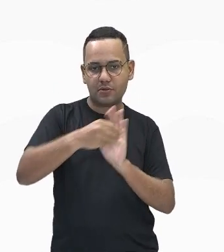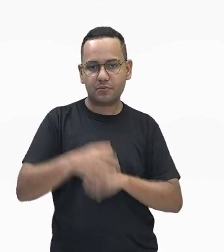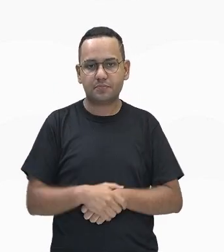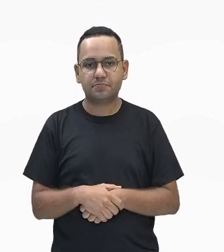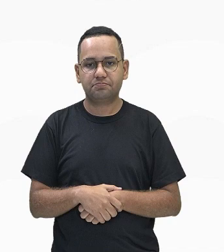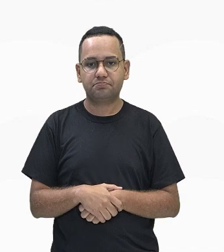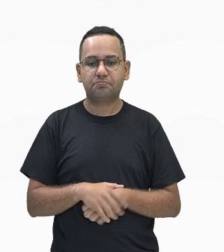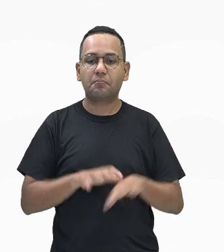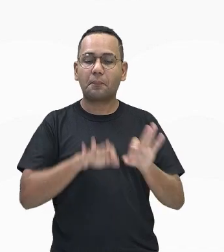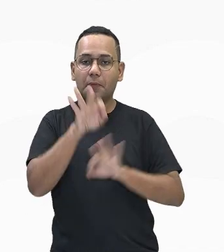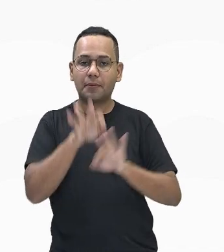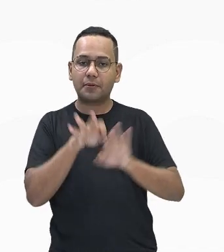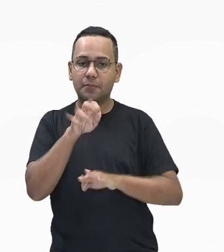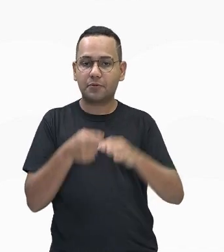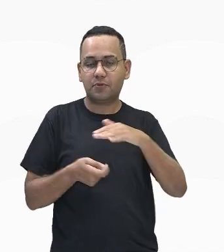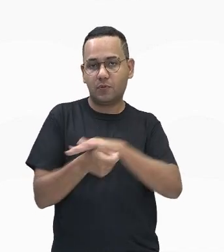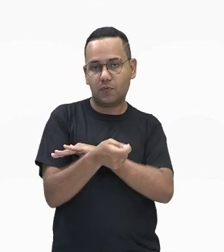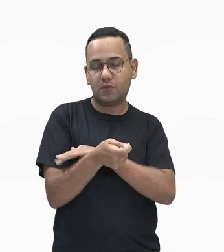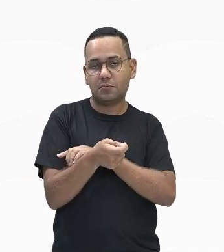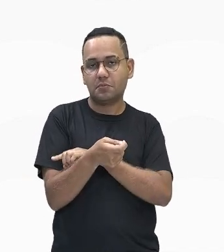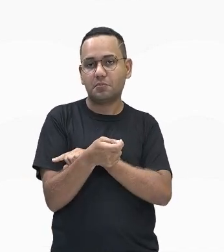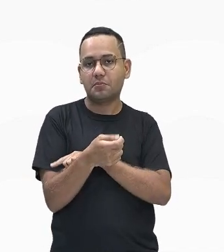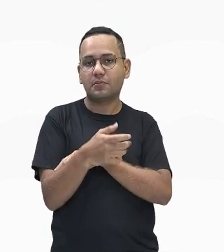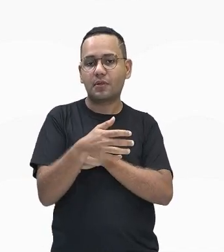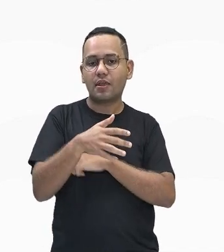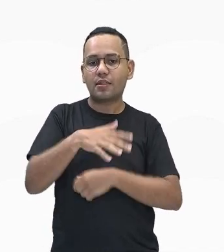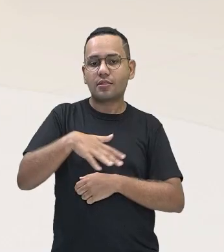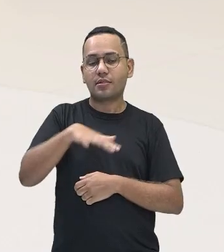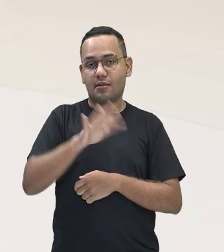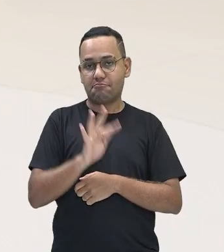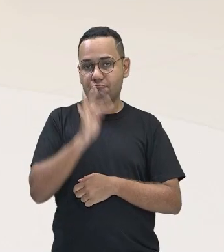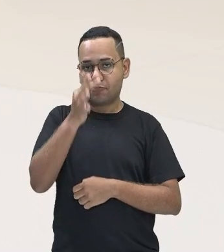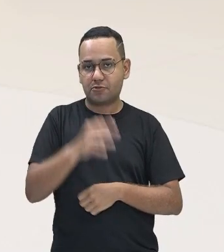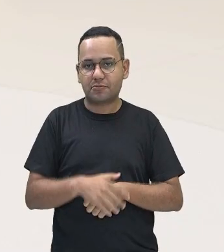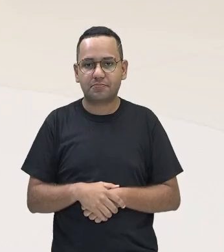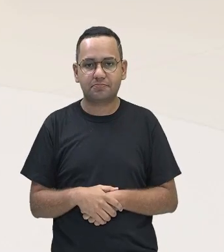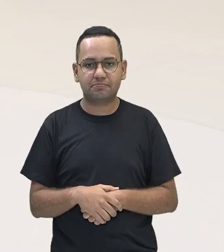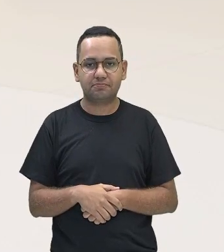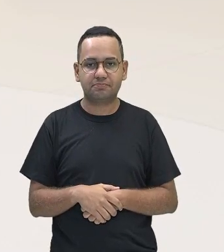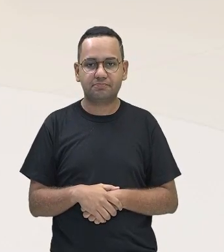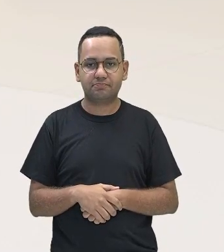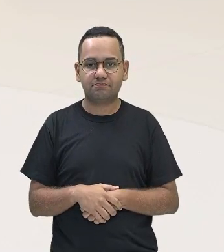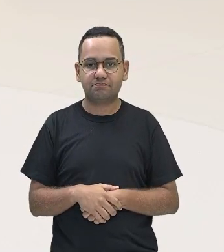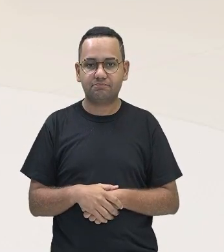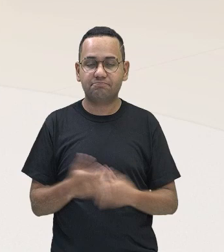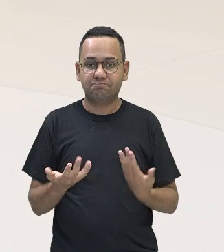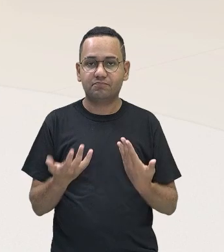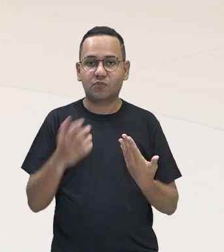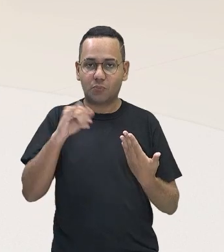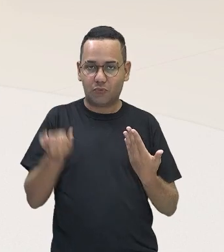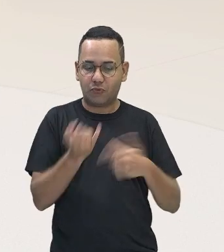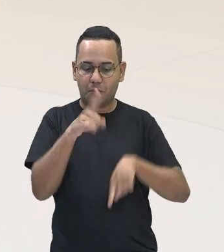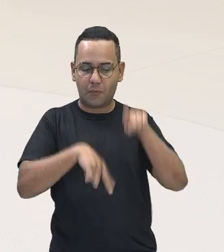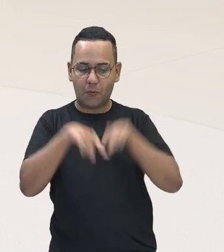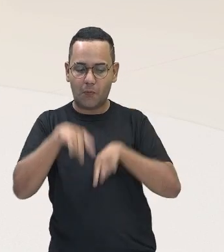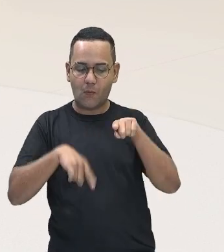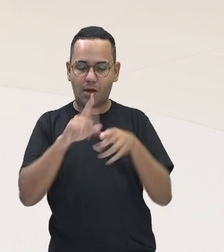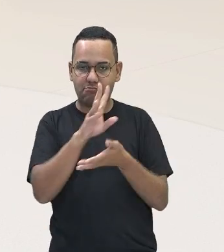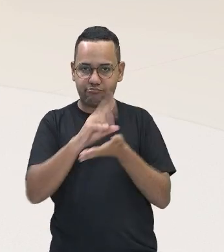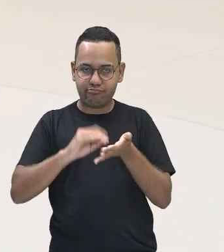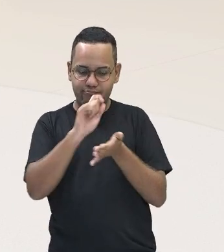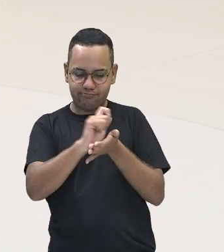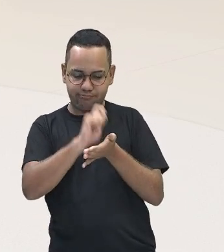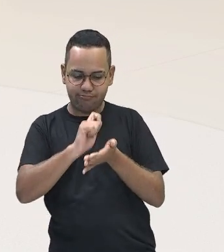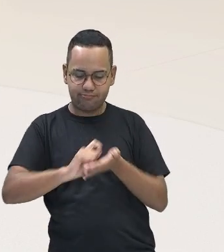amazônico, planejamento de investimentos financeiros futuros. Então, prepare todo o seu material de anotação,